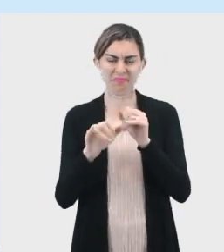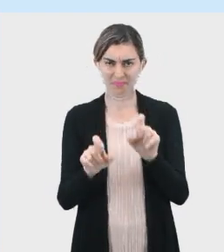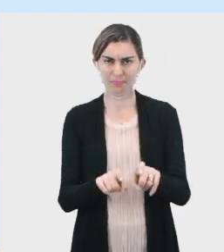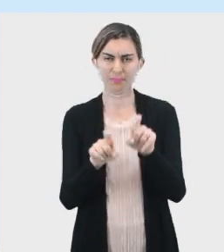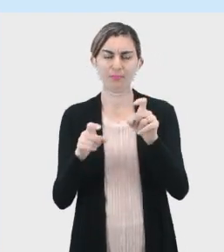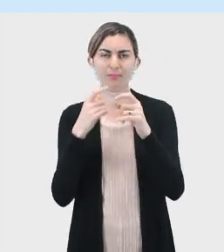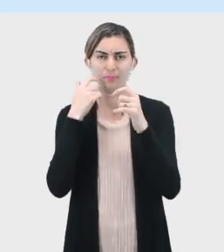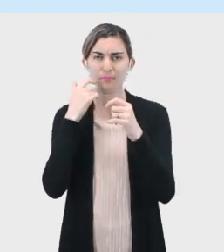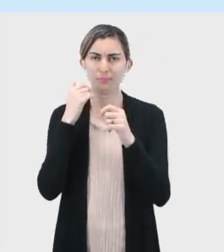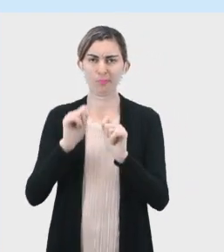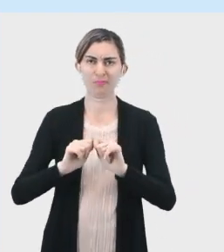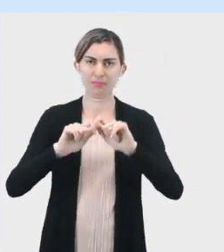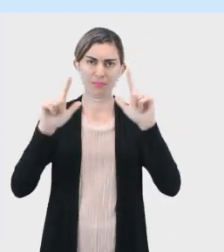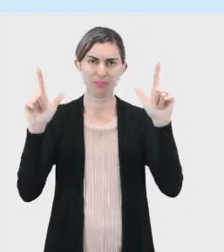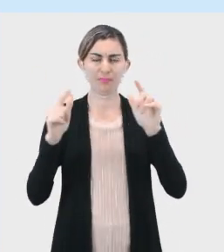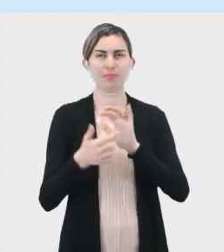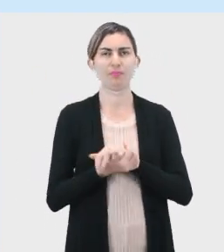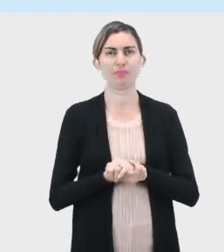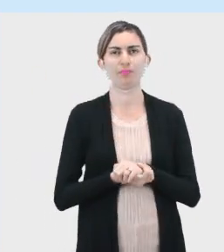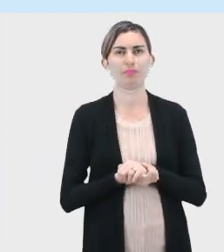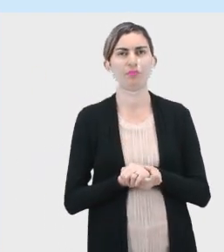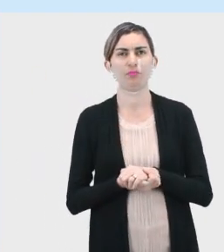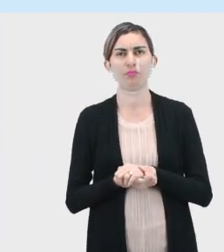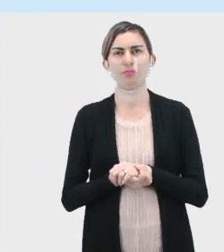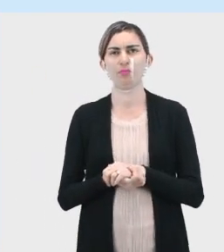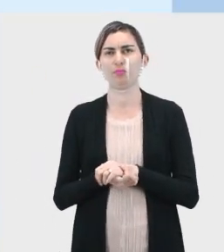virtuais. Então vamos seguindo para a próxima tela.